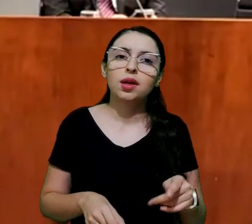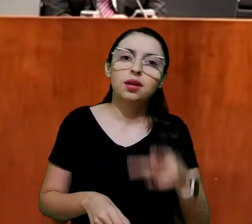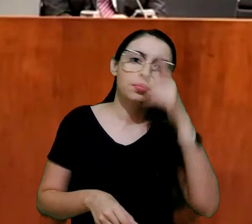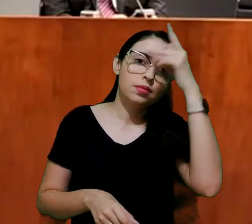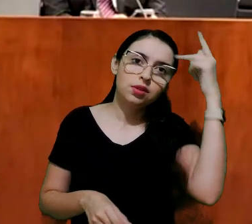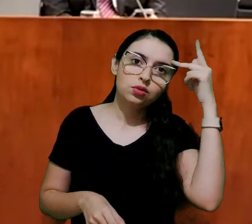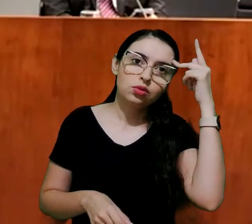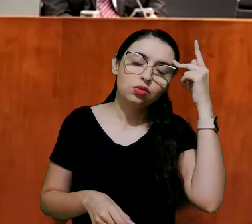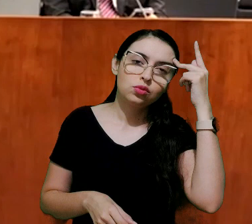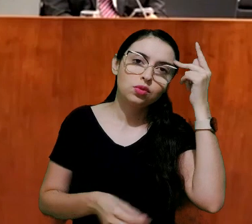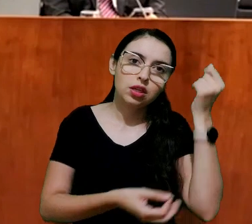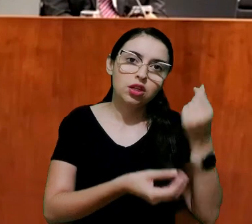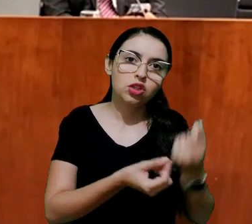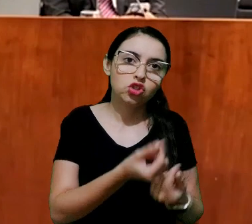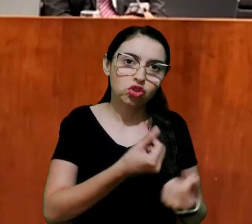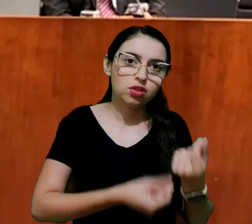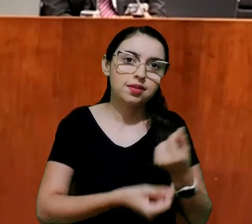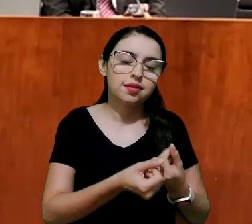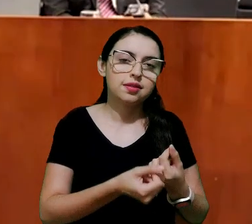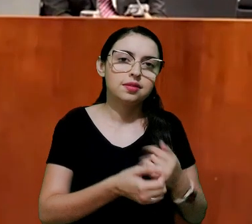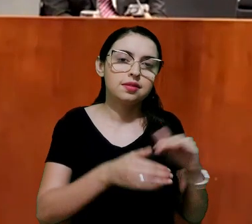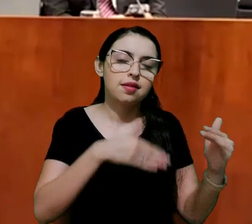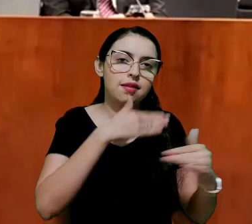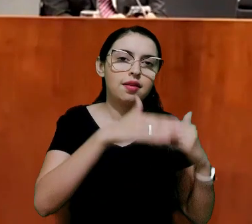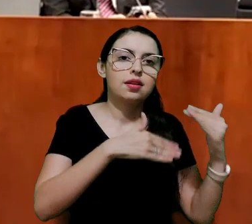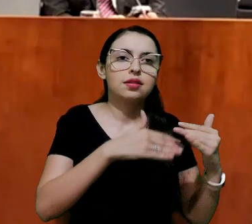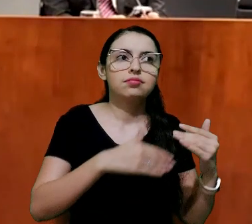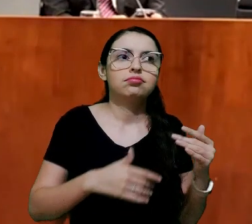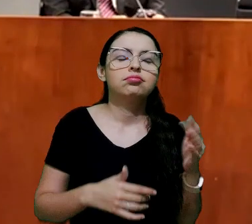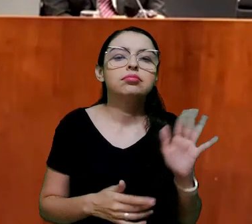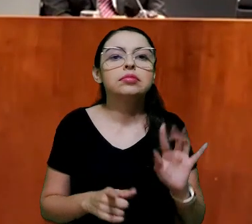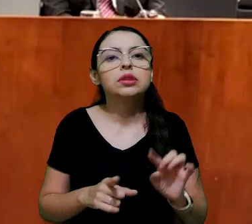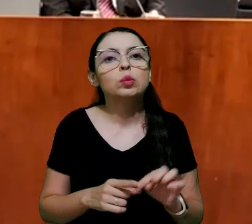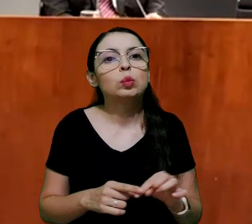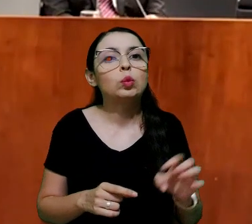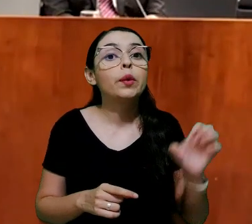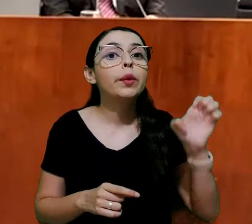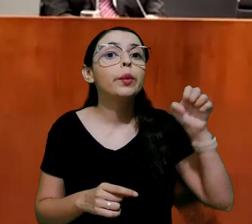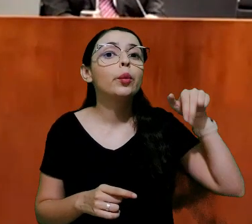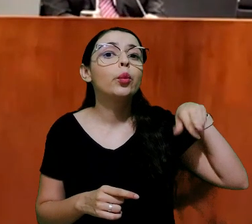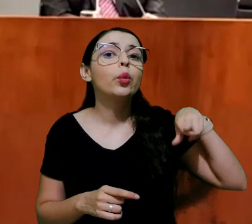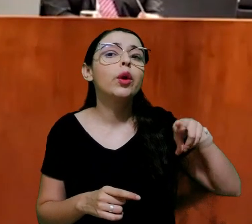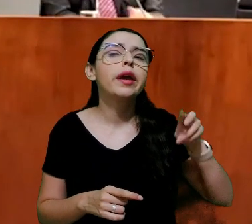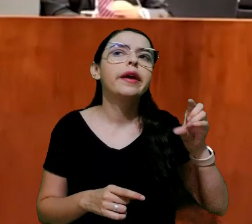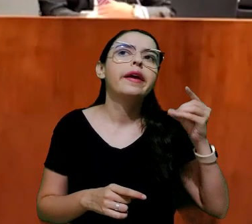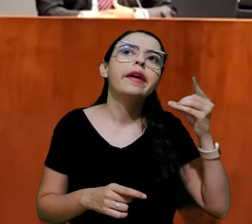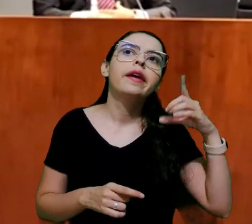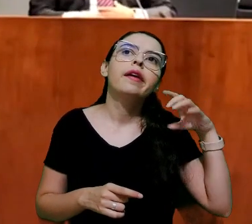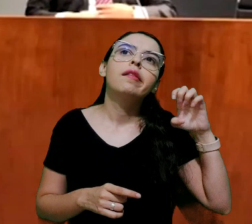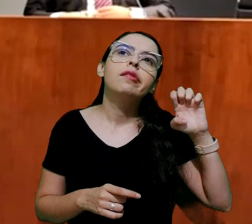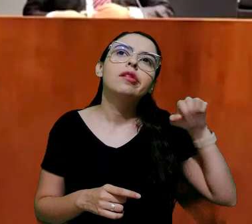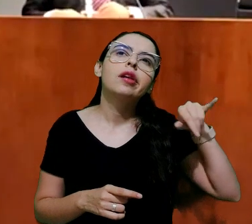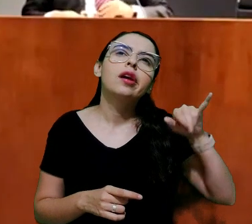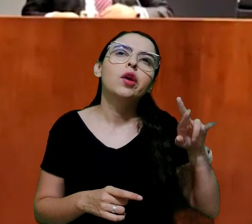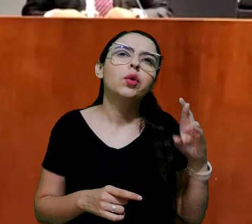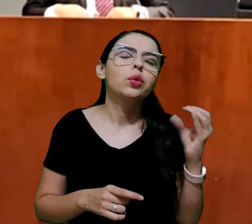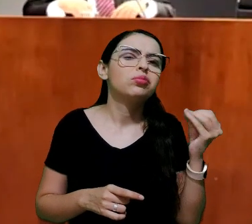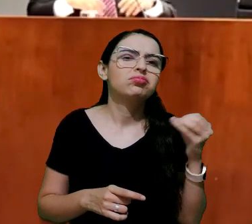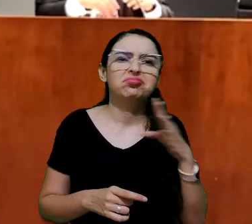às vezes, jamais supôs que existisse. E ele há de se questionar, mas afetividade de